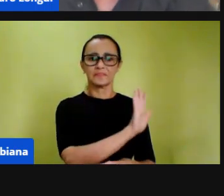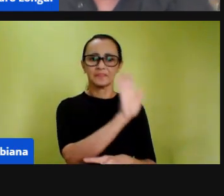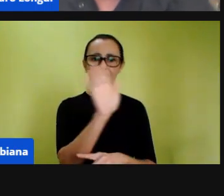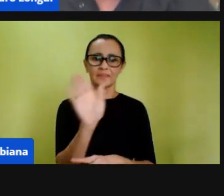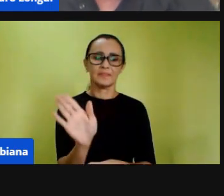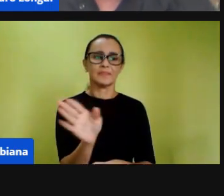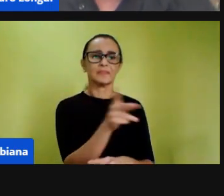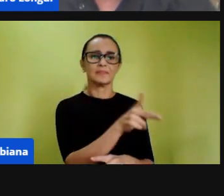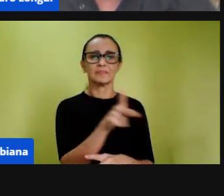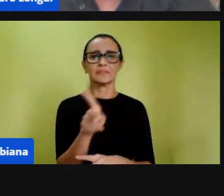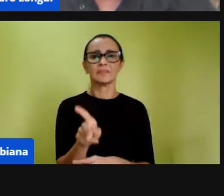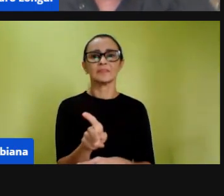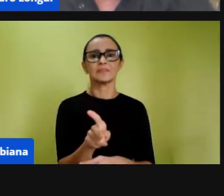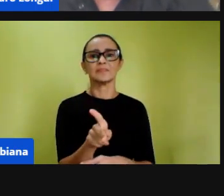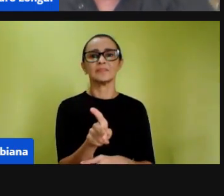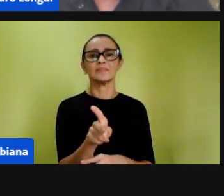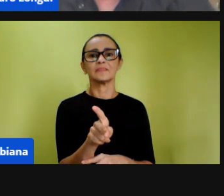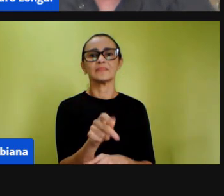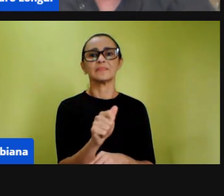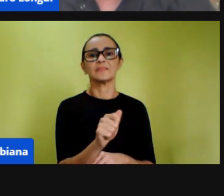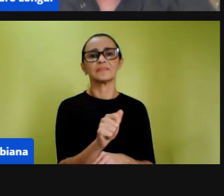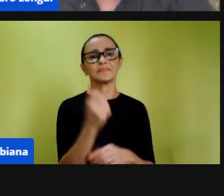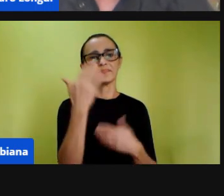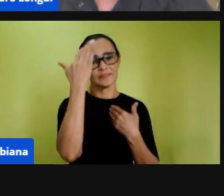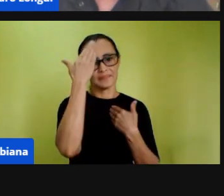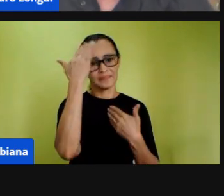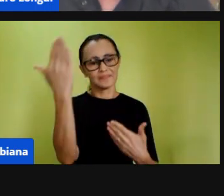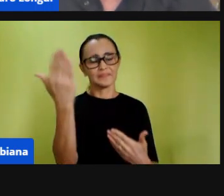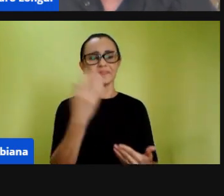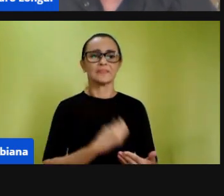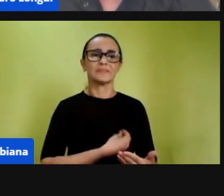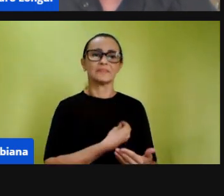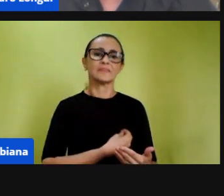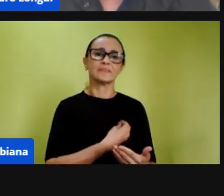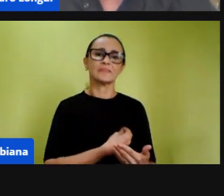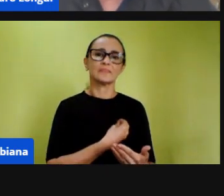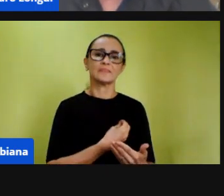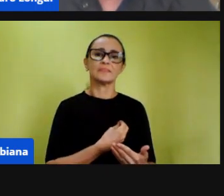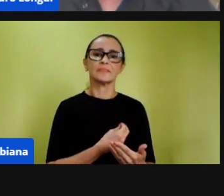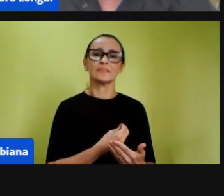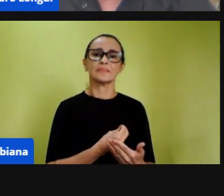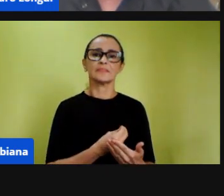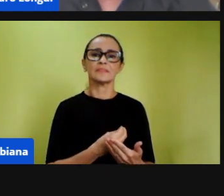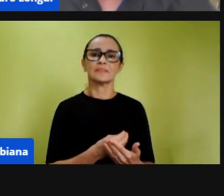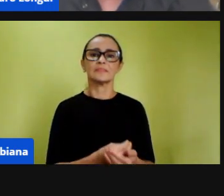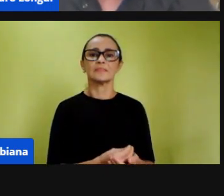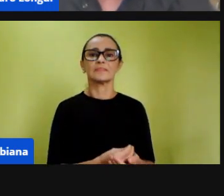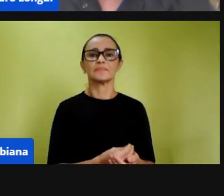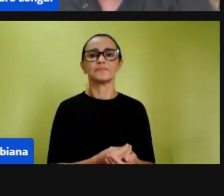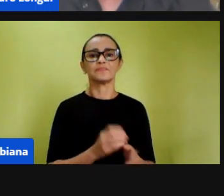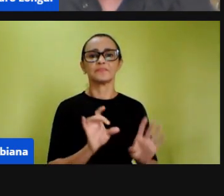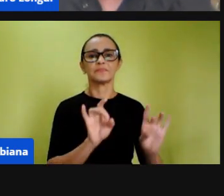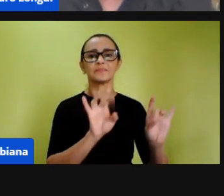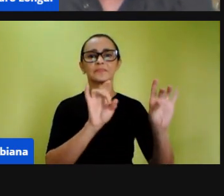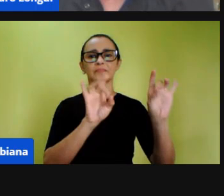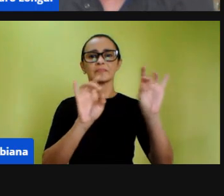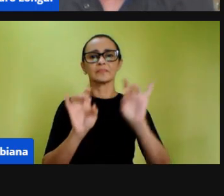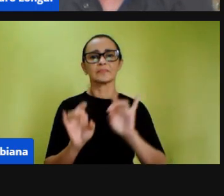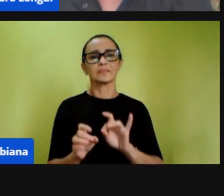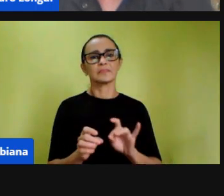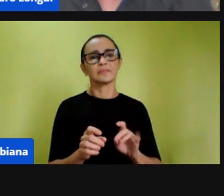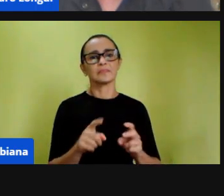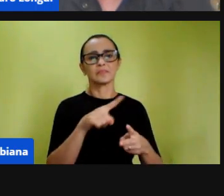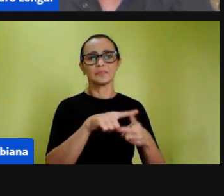professores. Obrigada, quero agradecer a presença de todos e todas aqui, especialmente da professora Elisângela, do professor